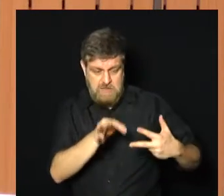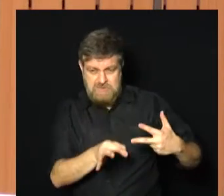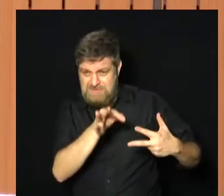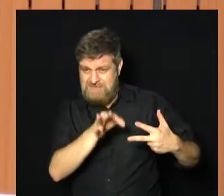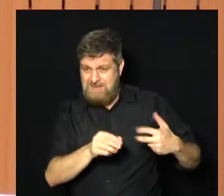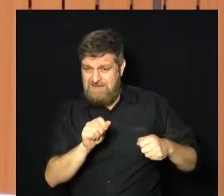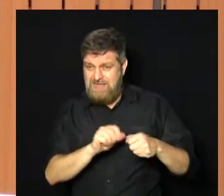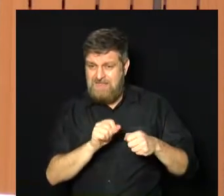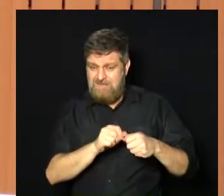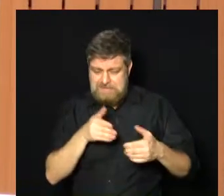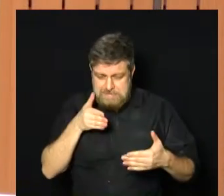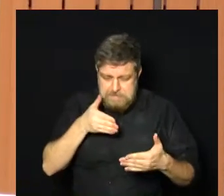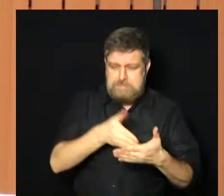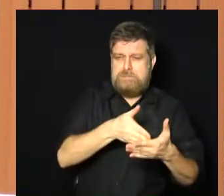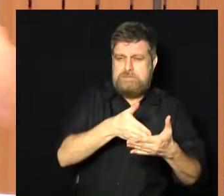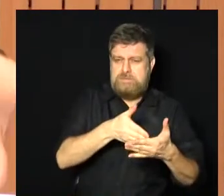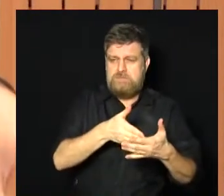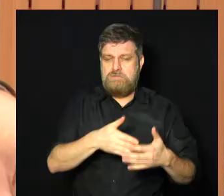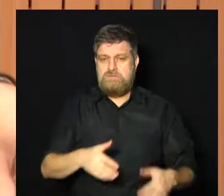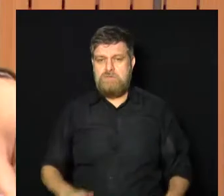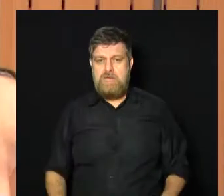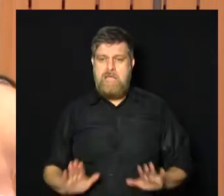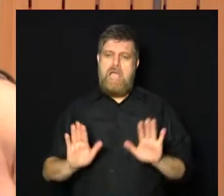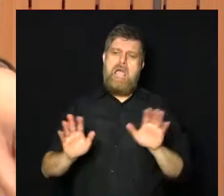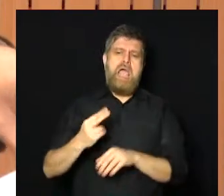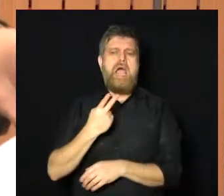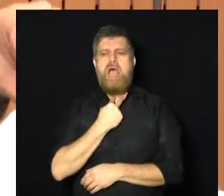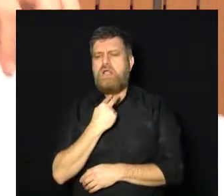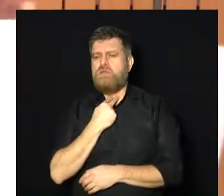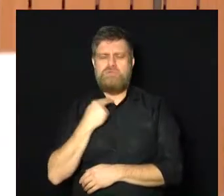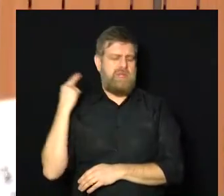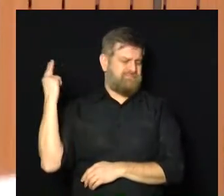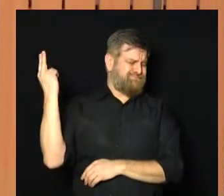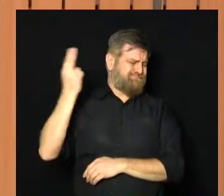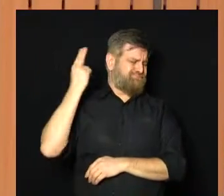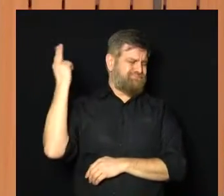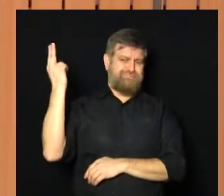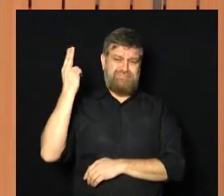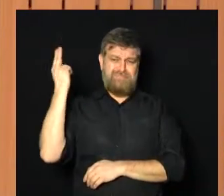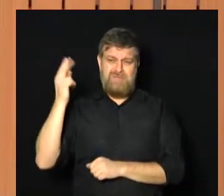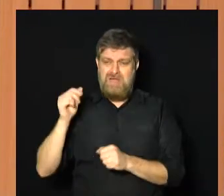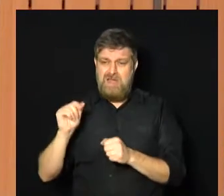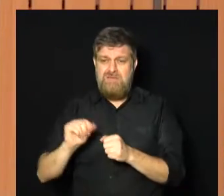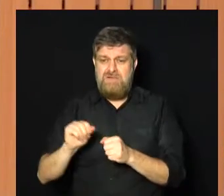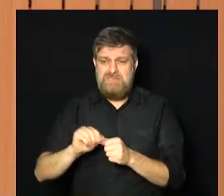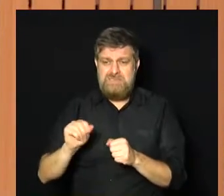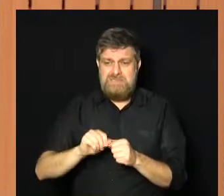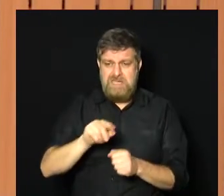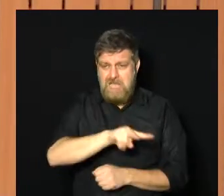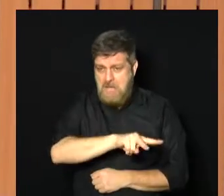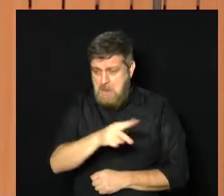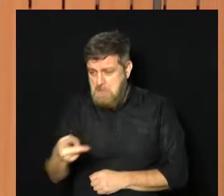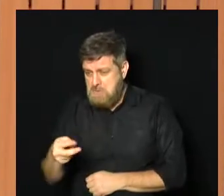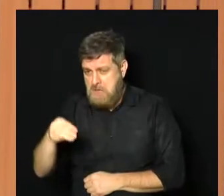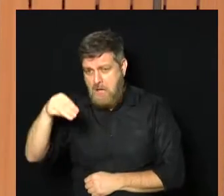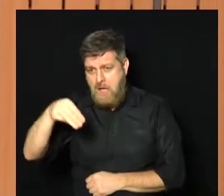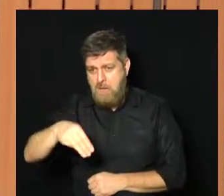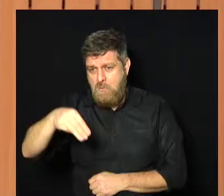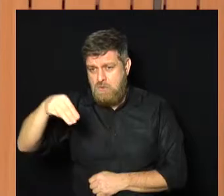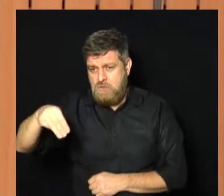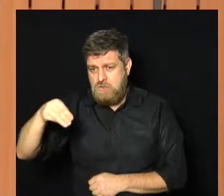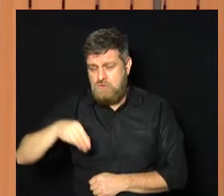debate, do tipo assim, não é possível transformar as monitoras